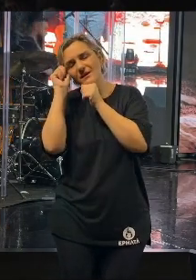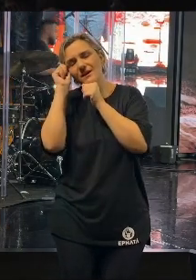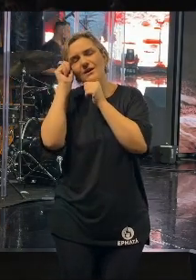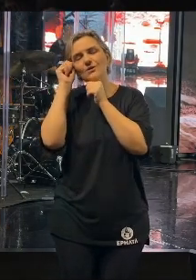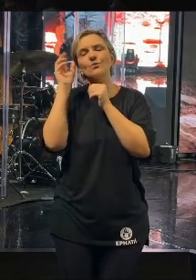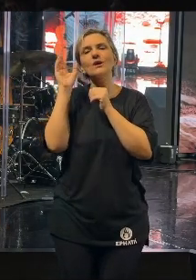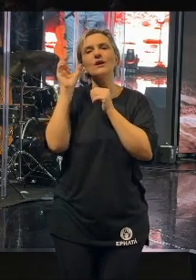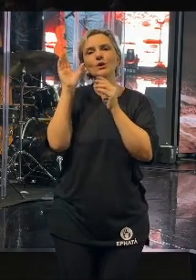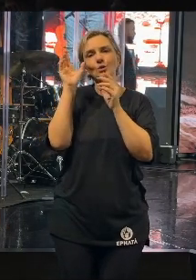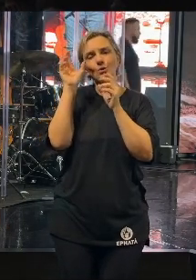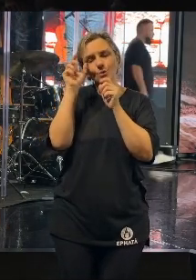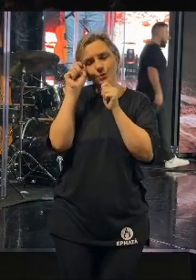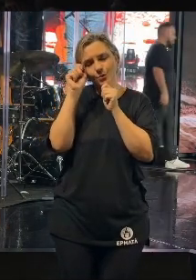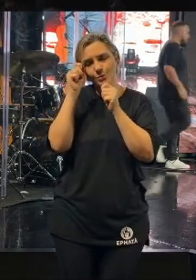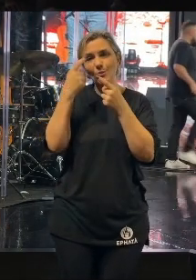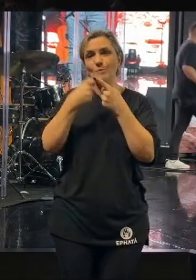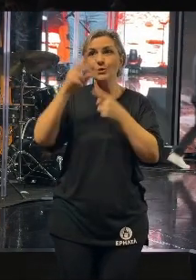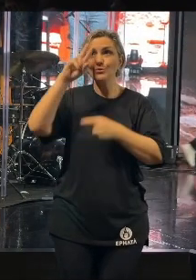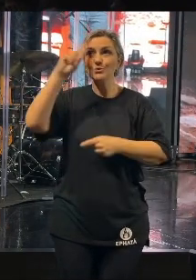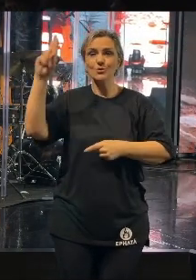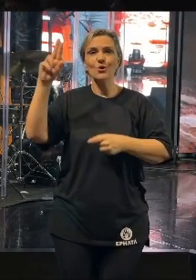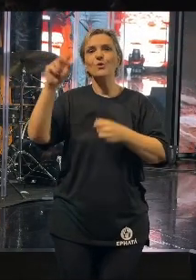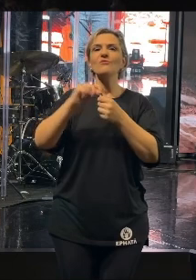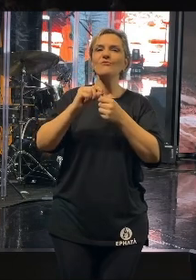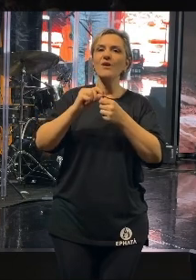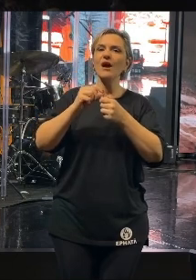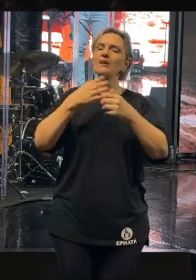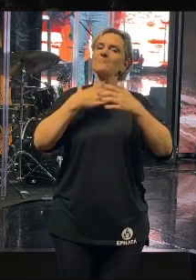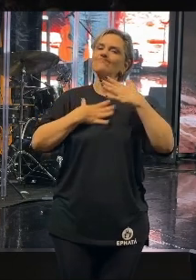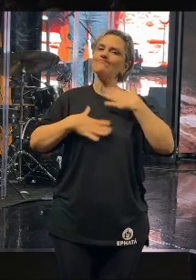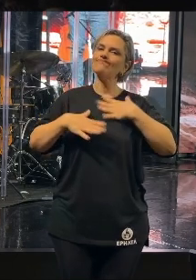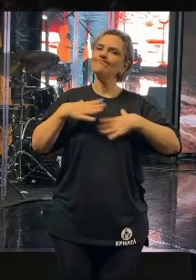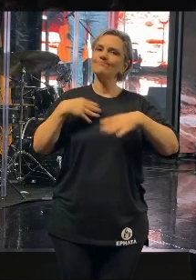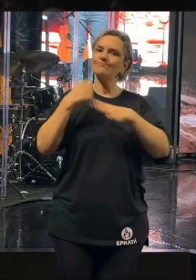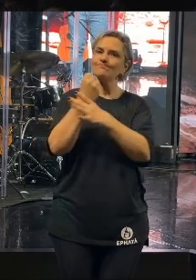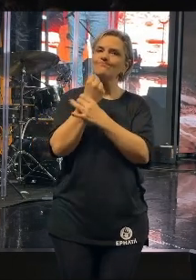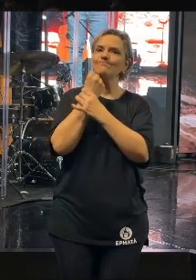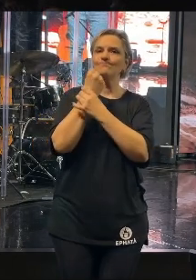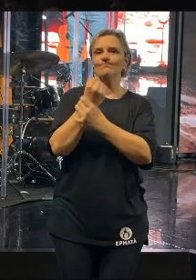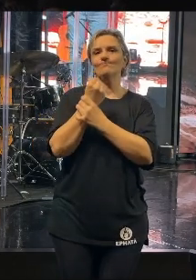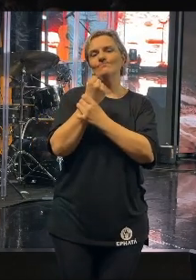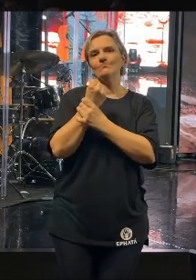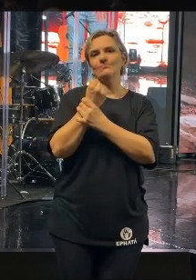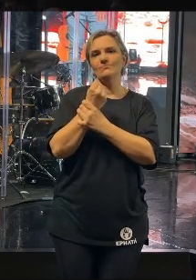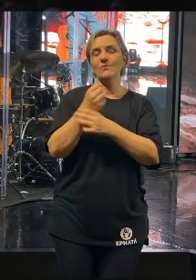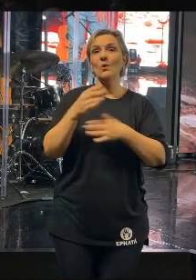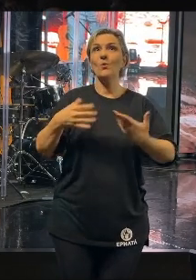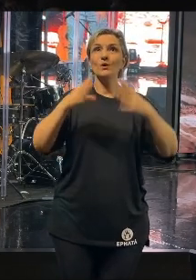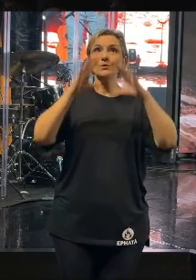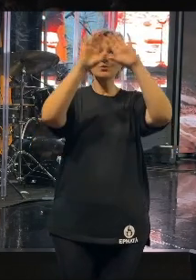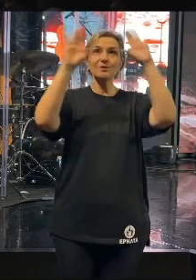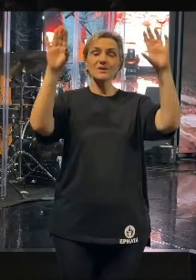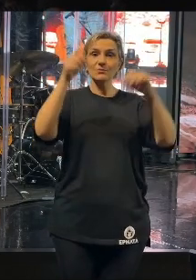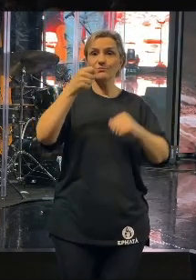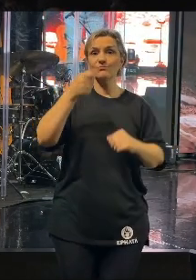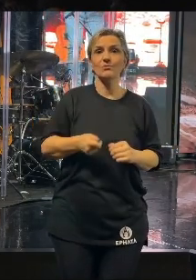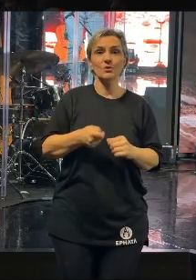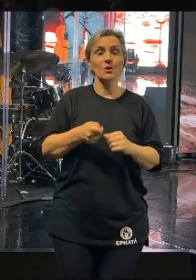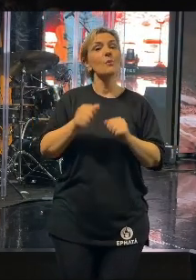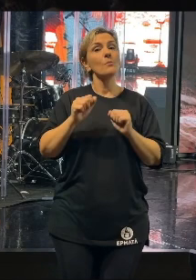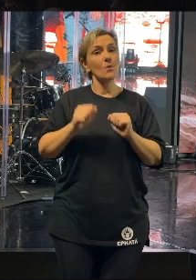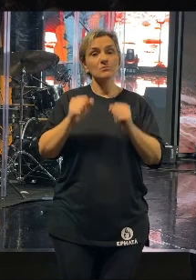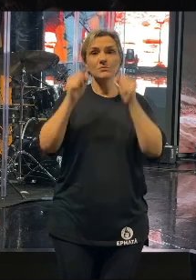no sono, porque o Senhor me faz repousar seguro e tranquilo. Quando os céus determinam, você até pode ter